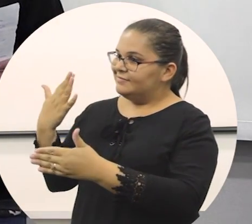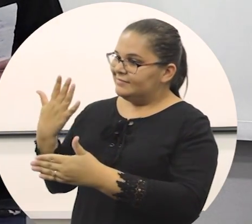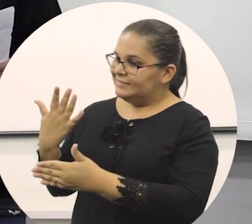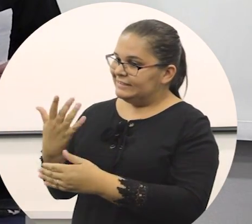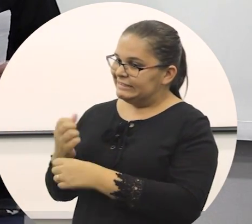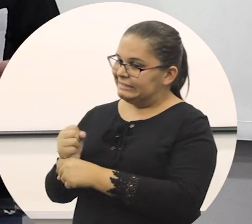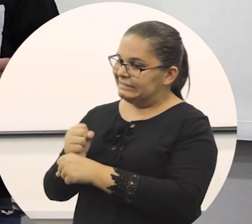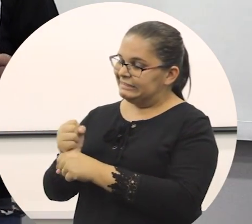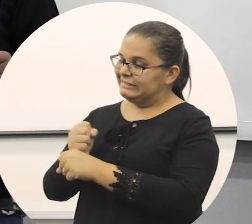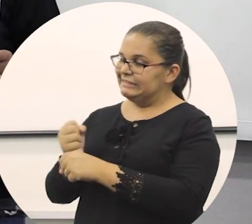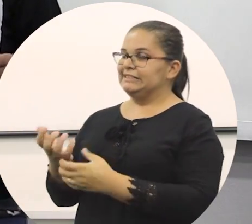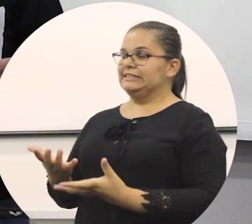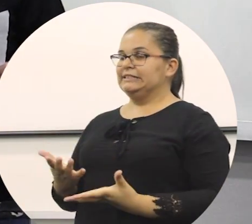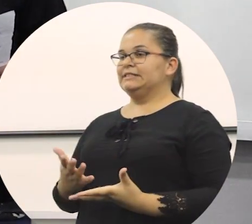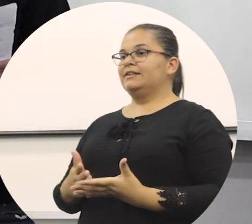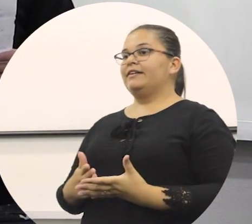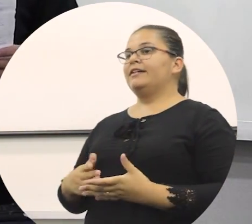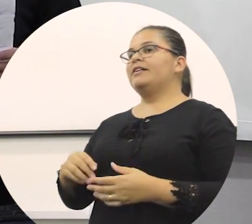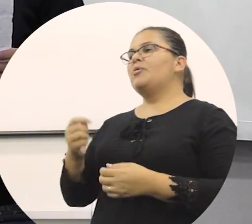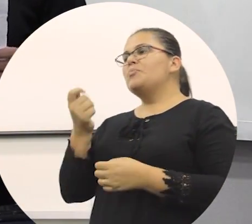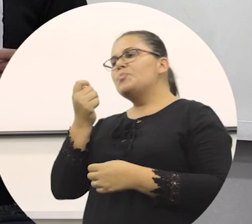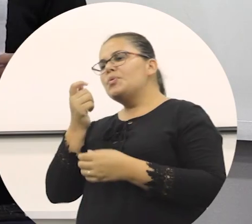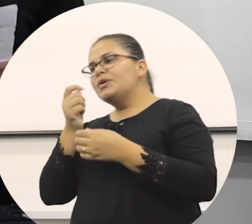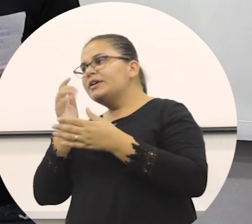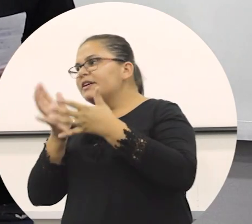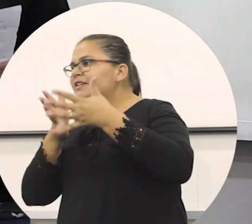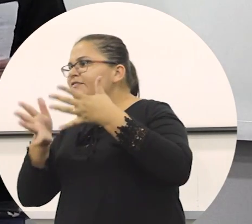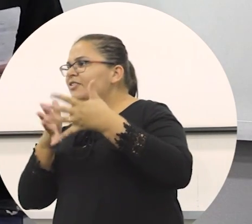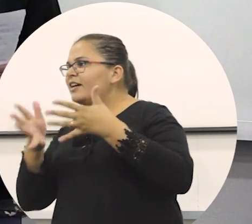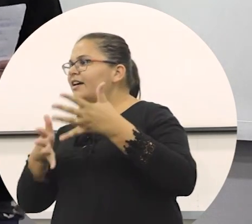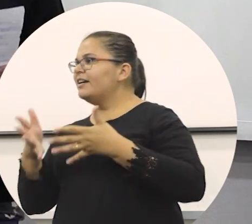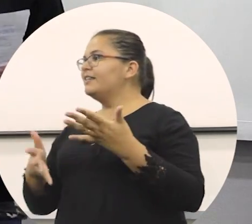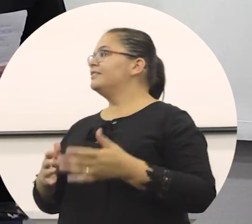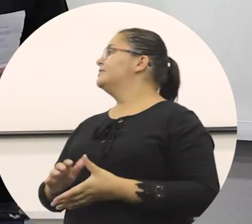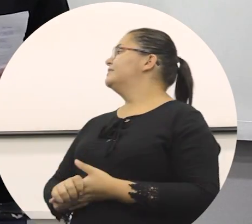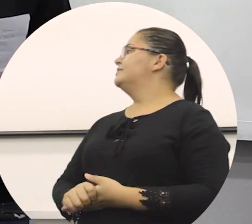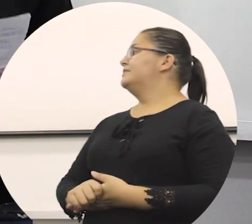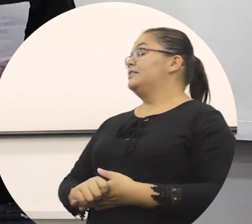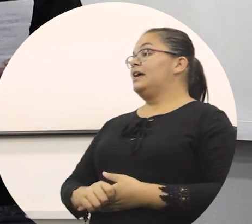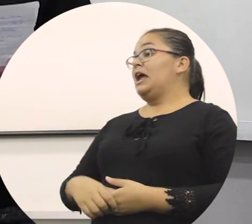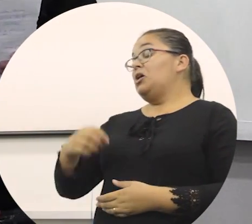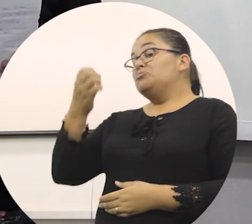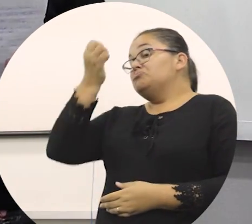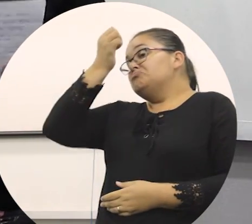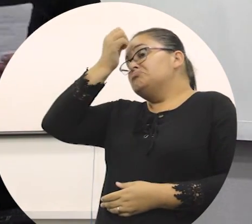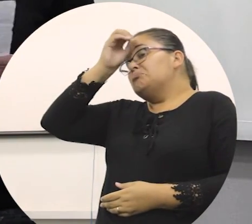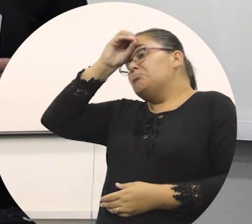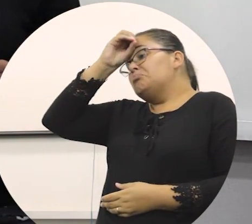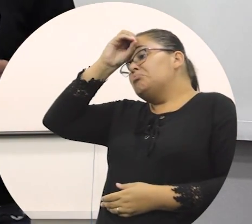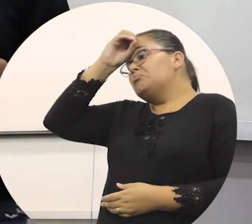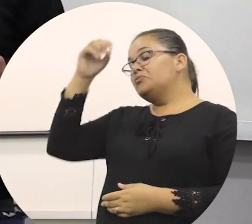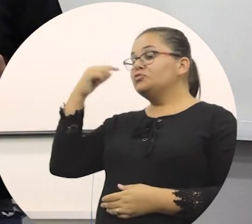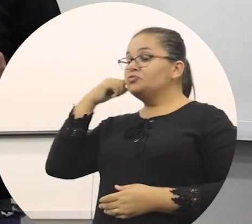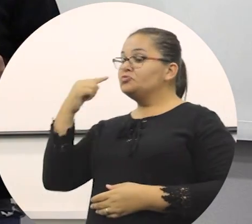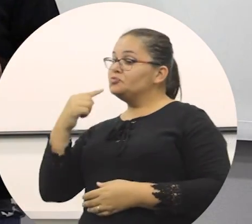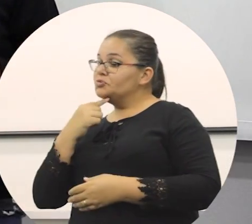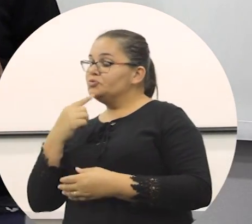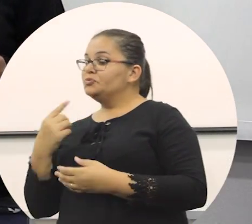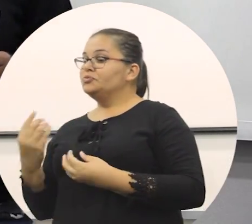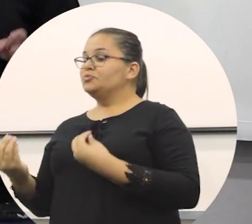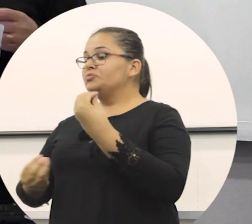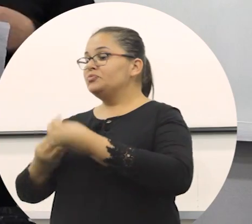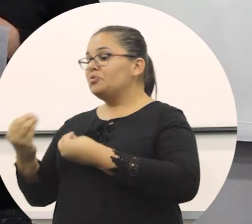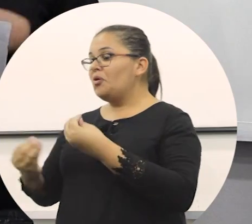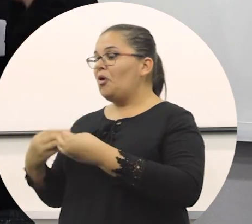de Libras e tal, já tinha um pouquinho de fluência, mas nem se imaginava o surdo participar desse processo. Então é muito rico isso, por isso que a gente se perde, a gente